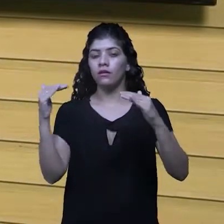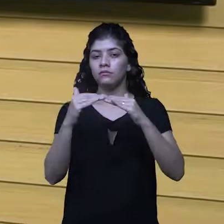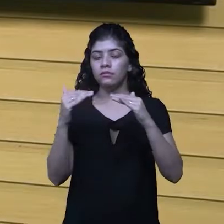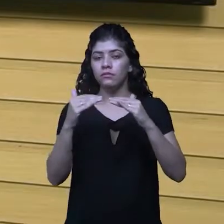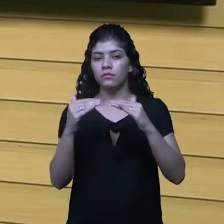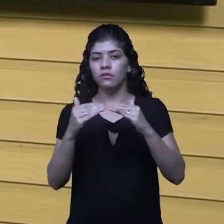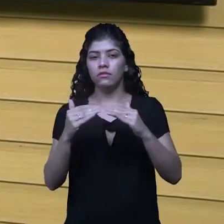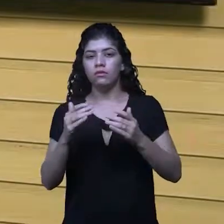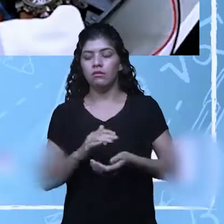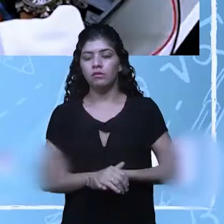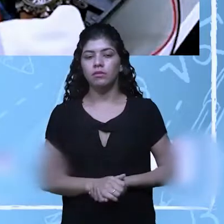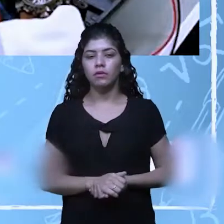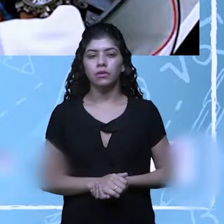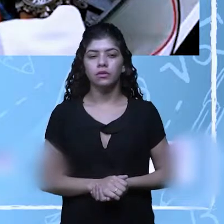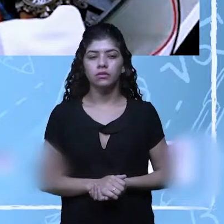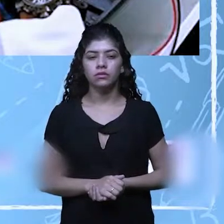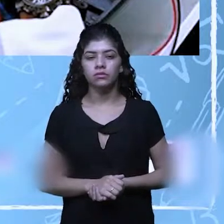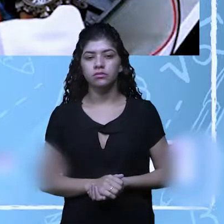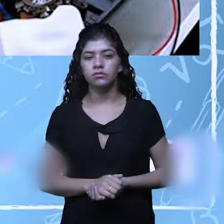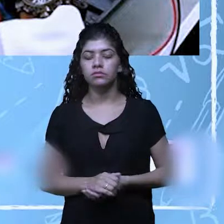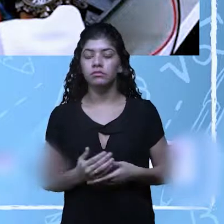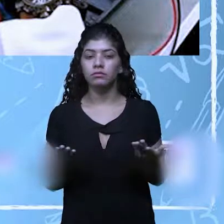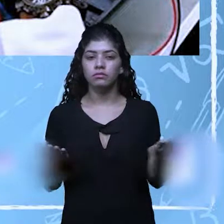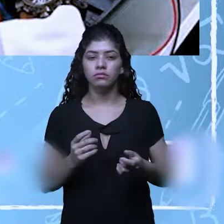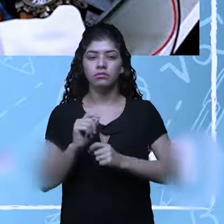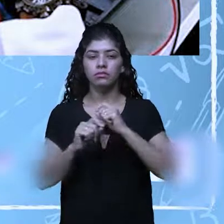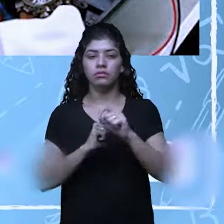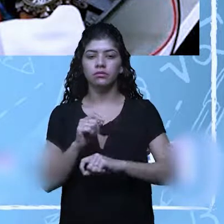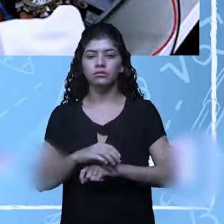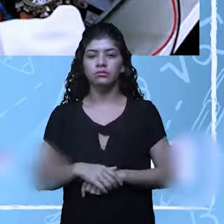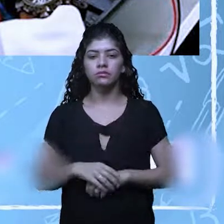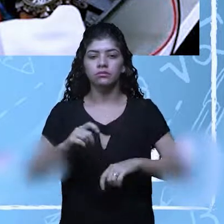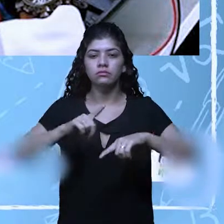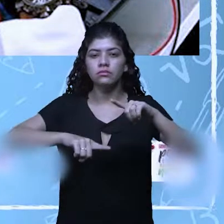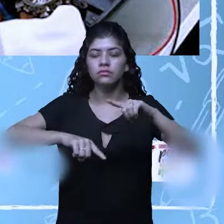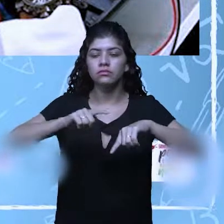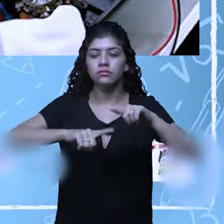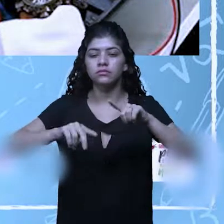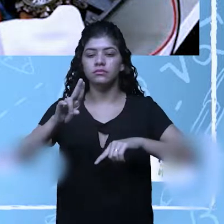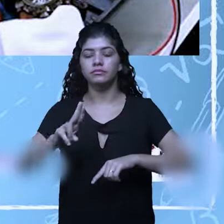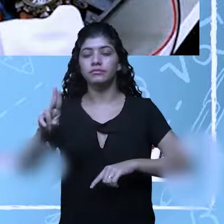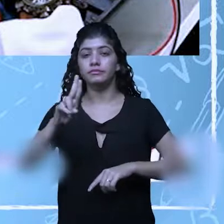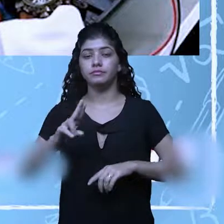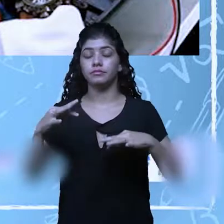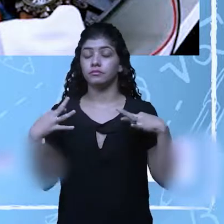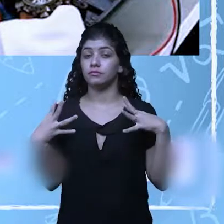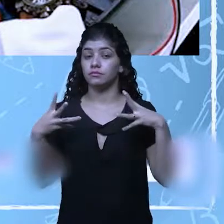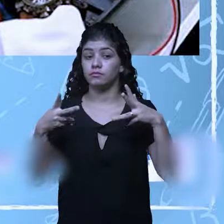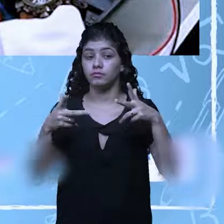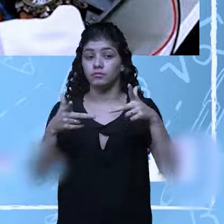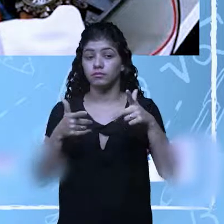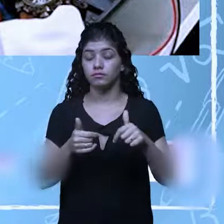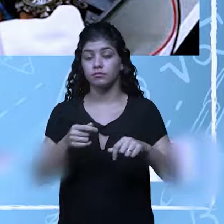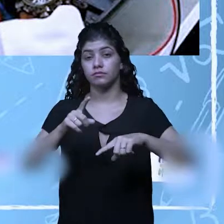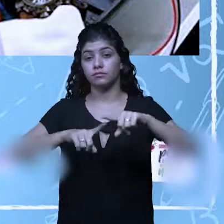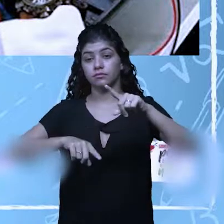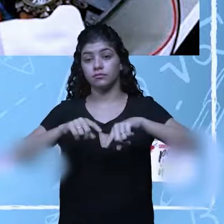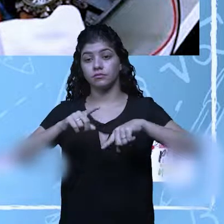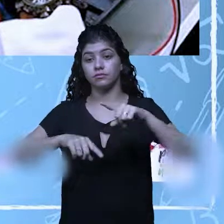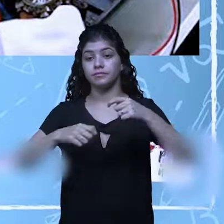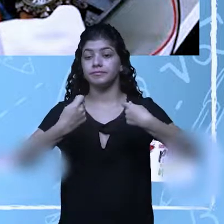que vai ser medido. A calibragem é um equipamento utilizado para todos os instrumentos